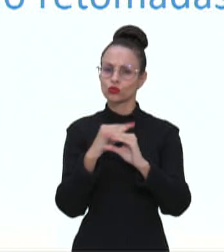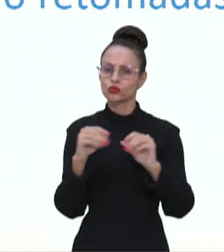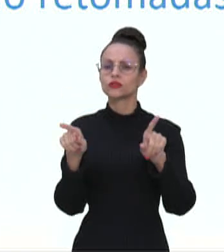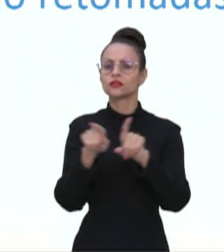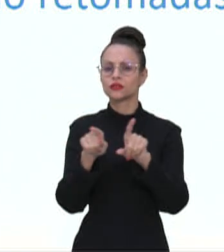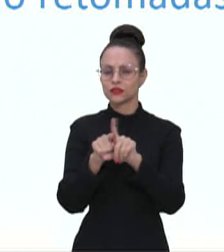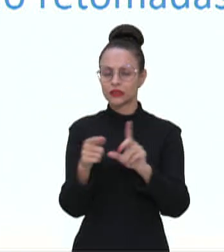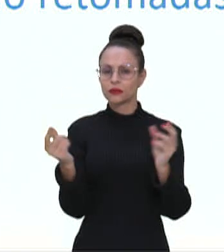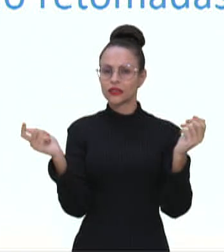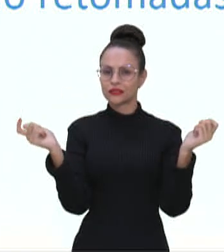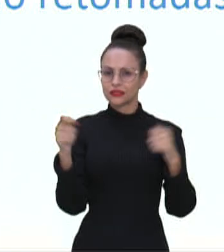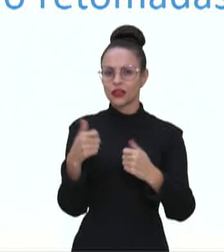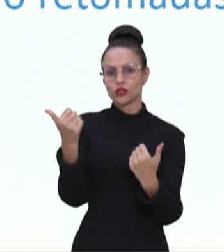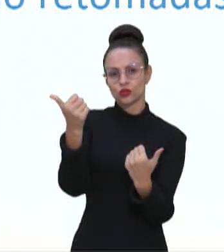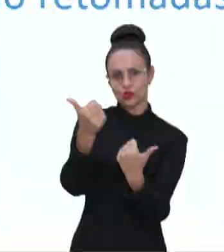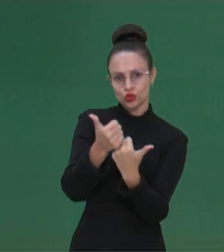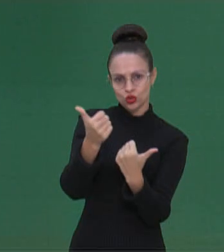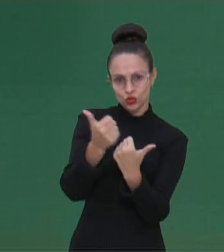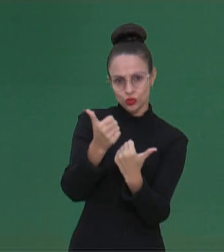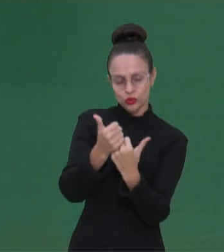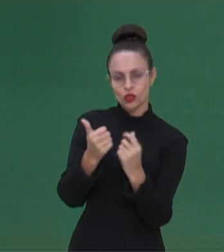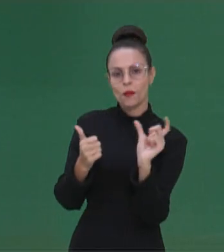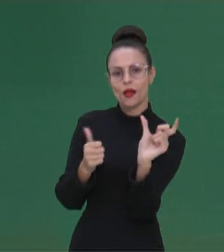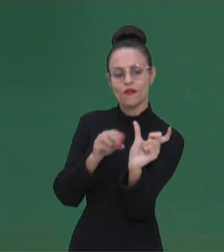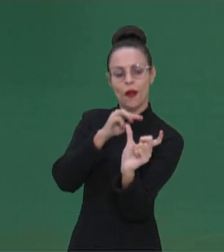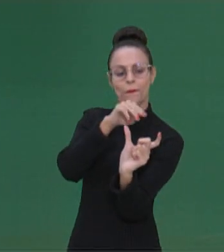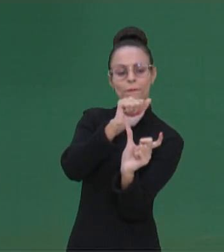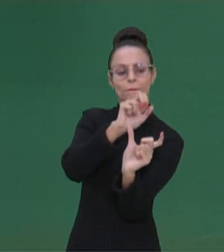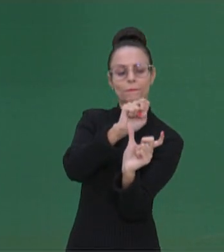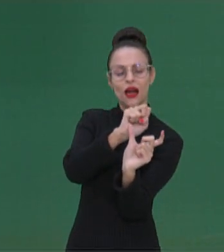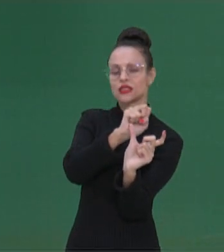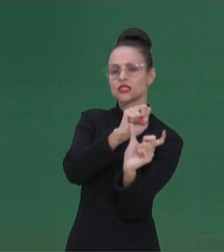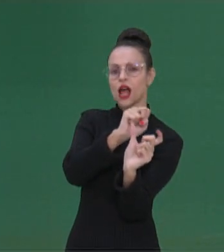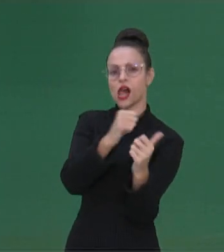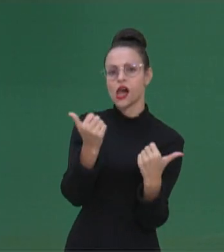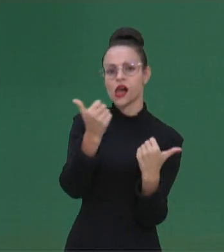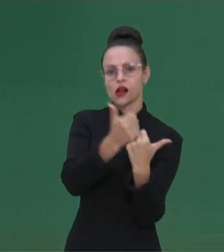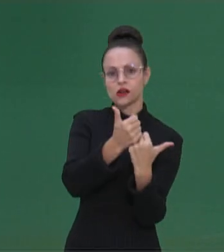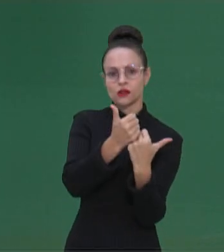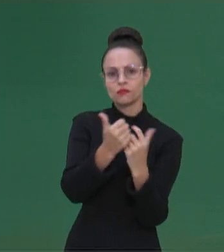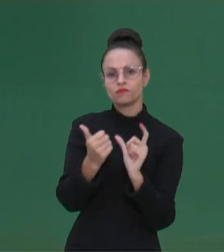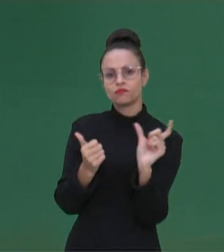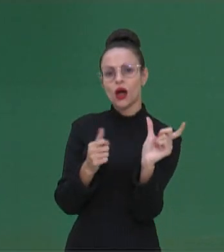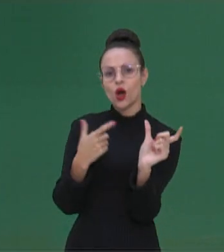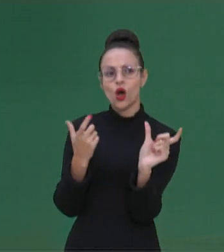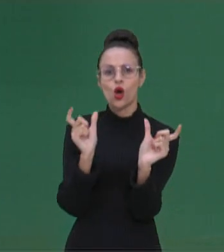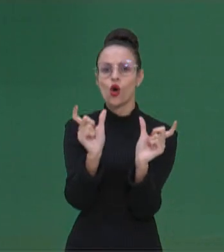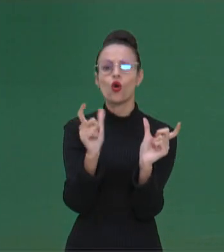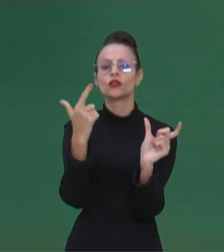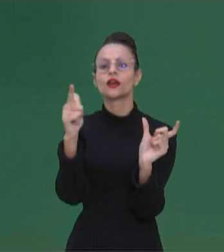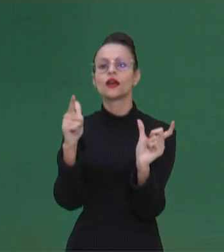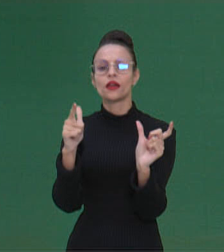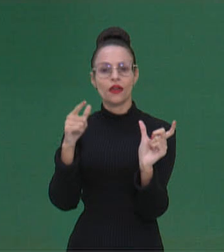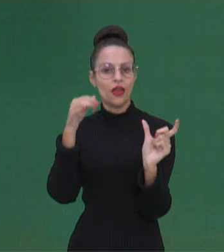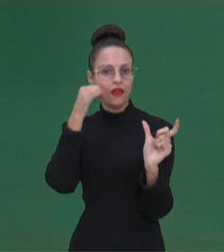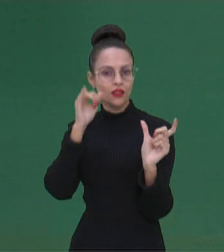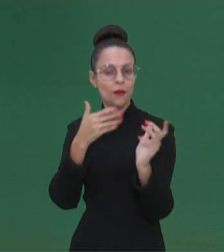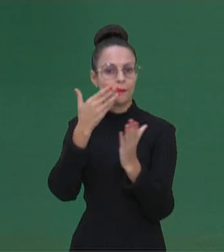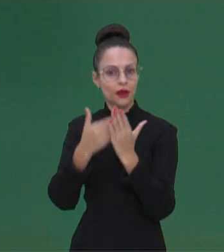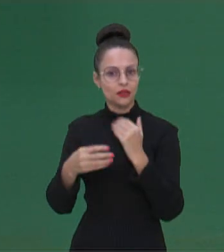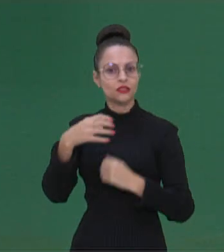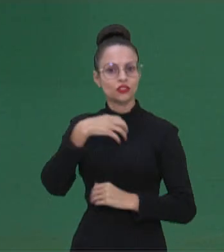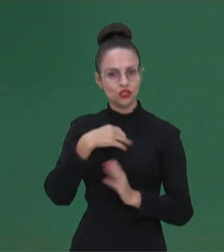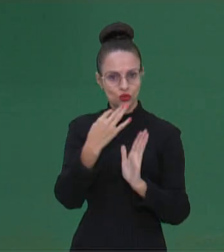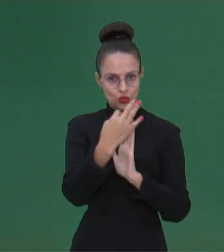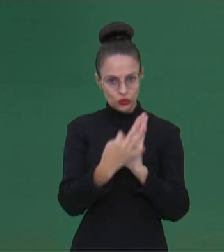poderiam substituir este mas sem perda de sentido para o texto? Desculpem, para o texto